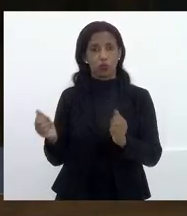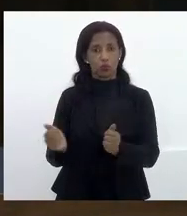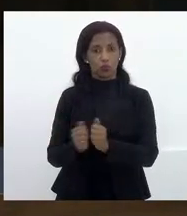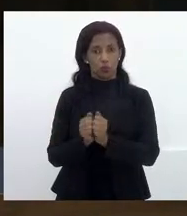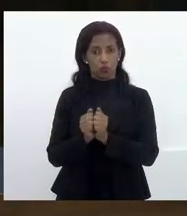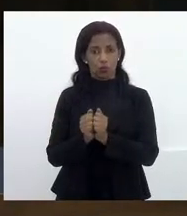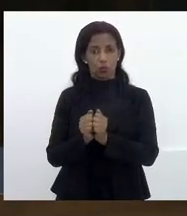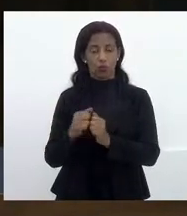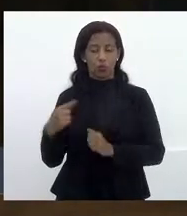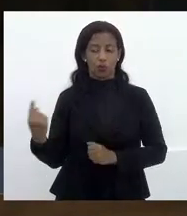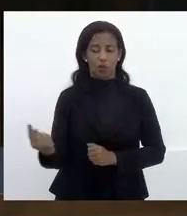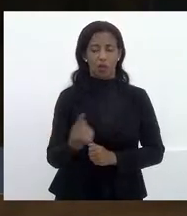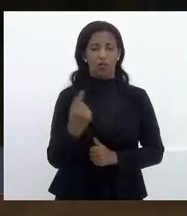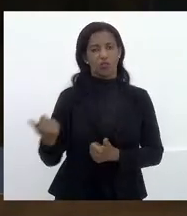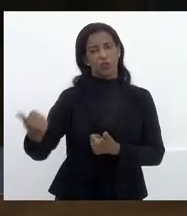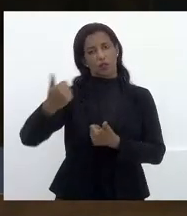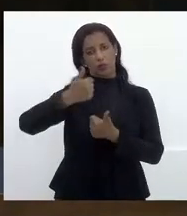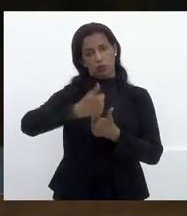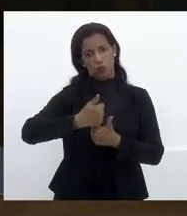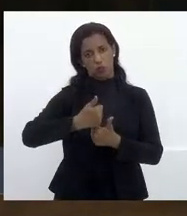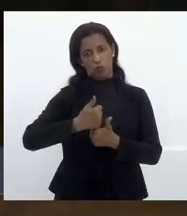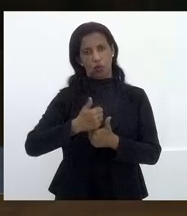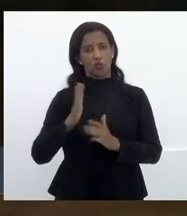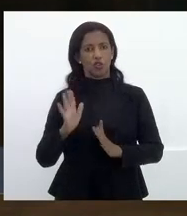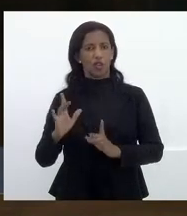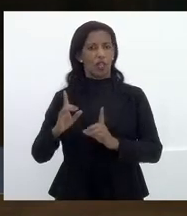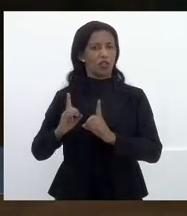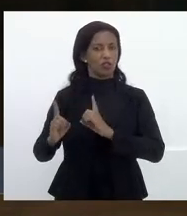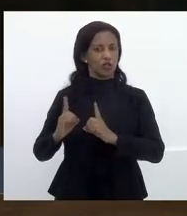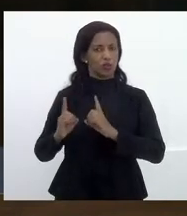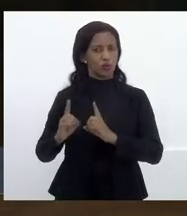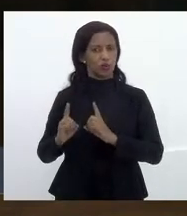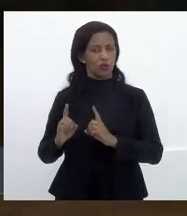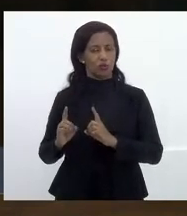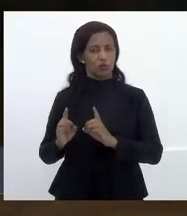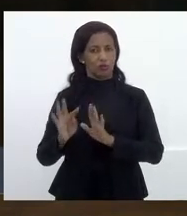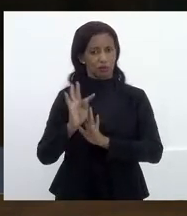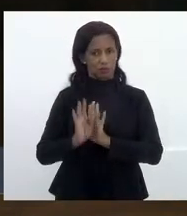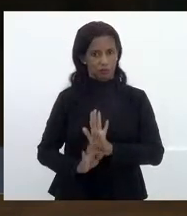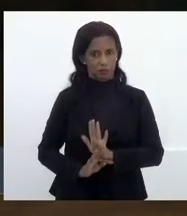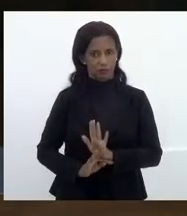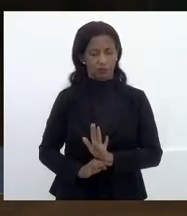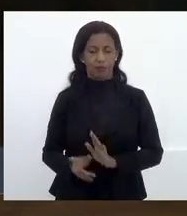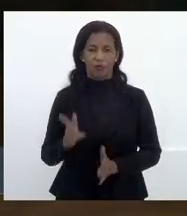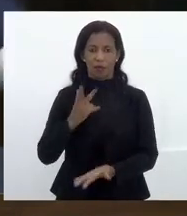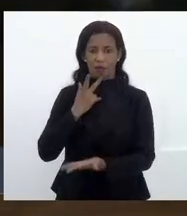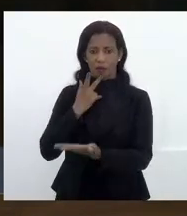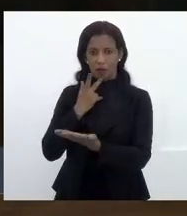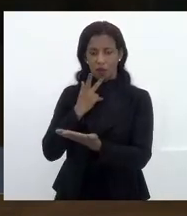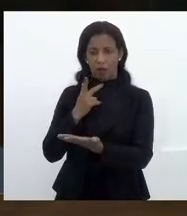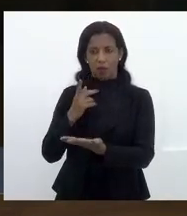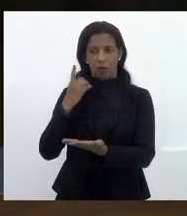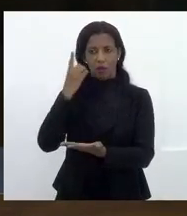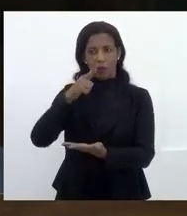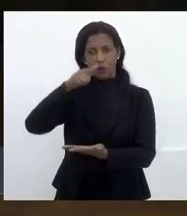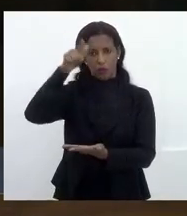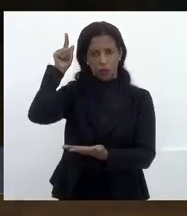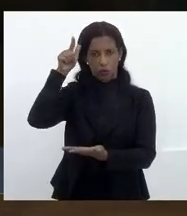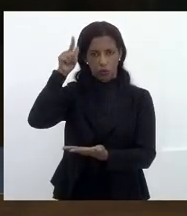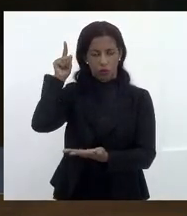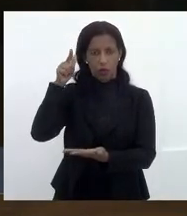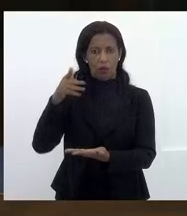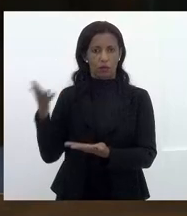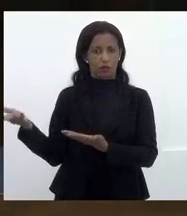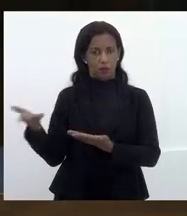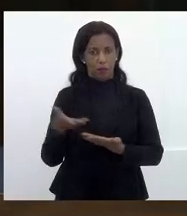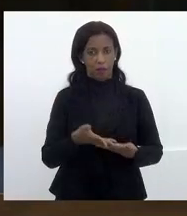a gente vai fazer por substitutivo já discutida a matéria que eu quero dizer que o Deputado Luiz Paulo acabou de dialogar que